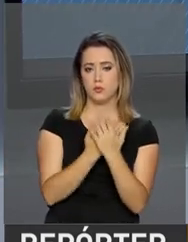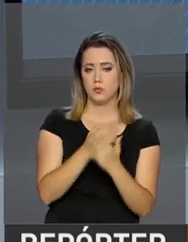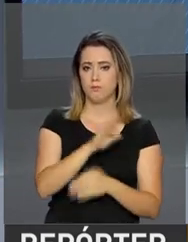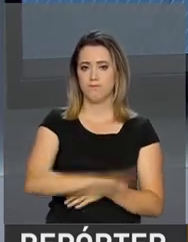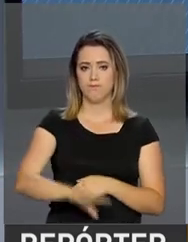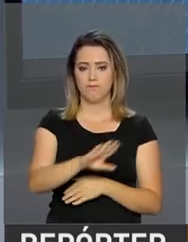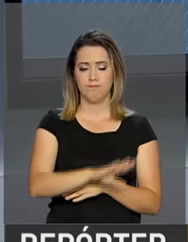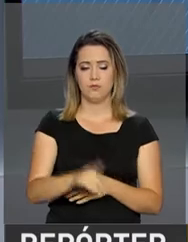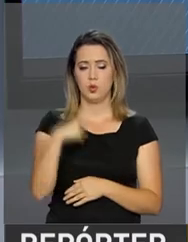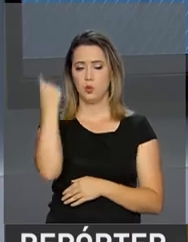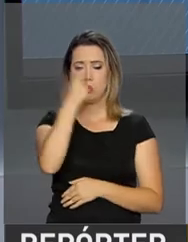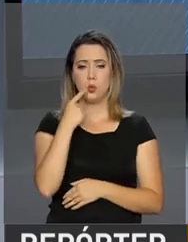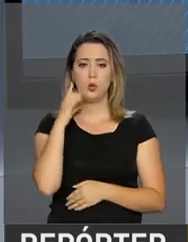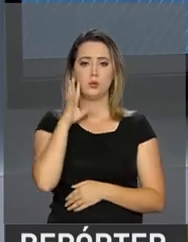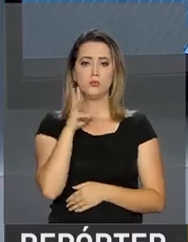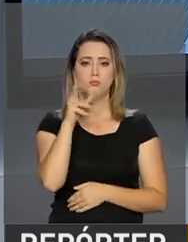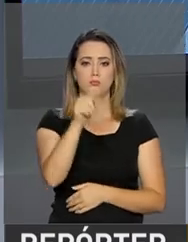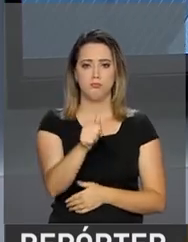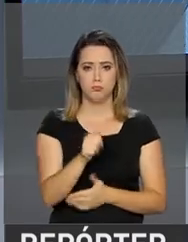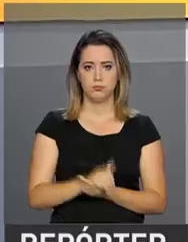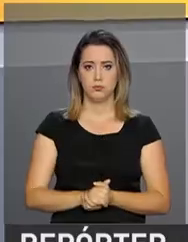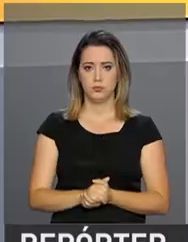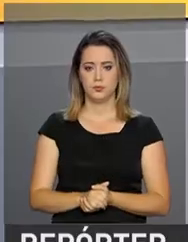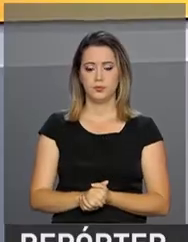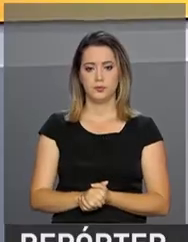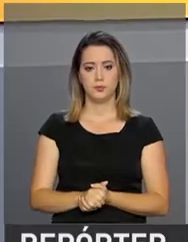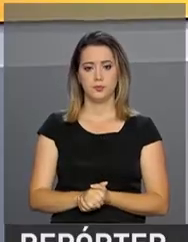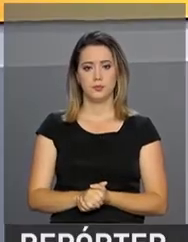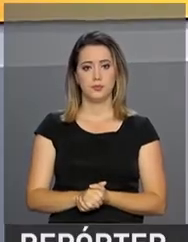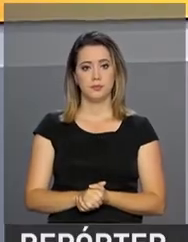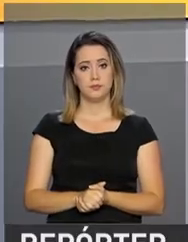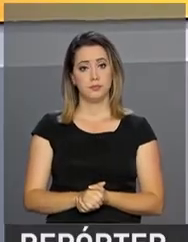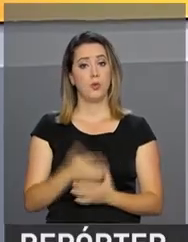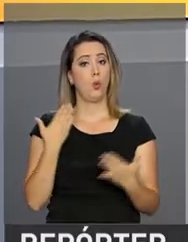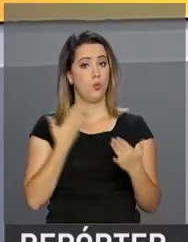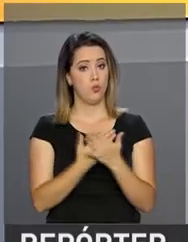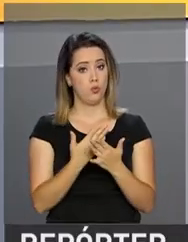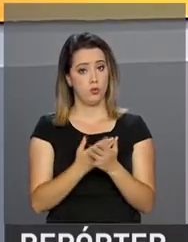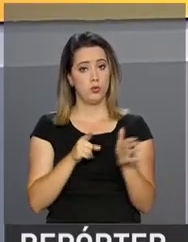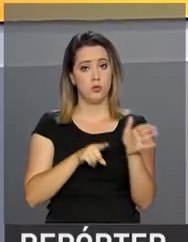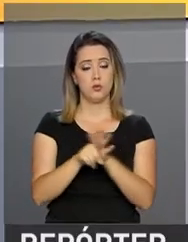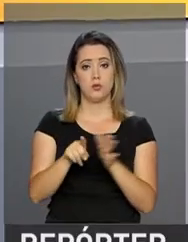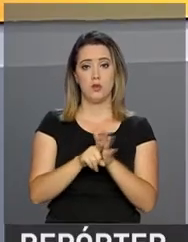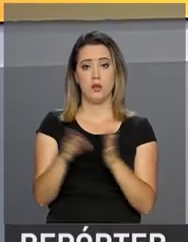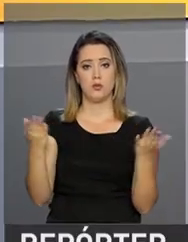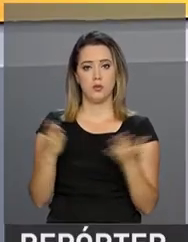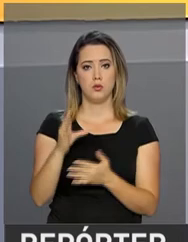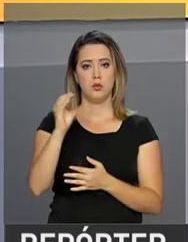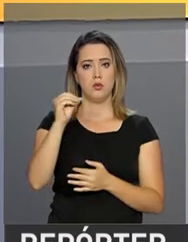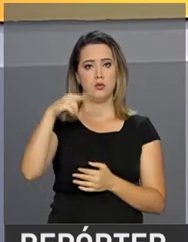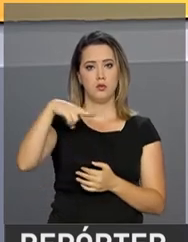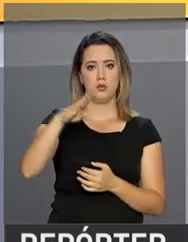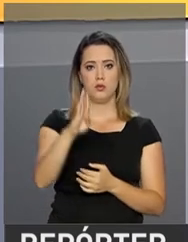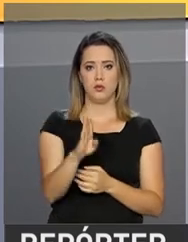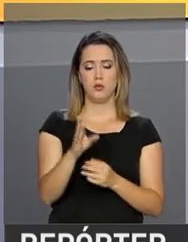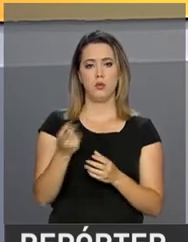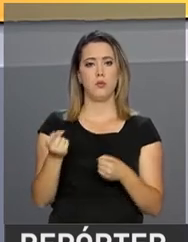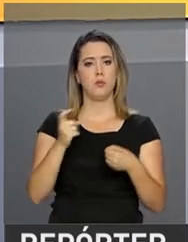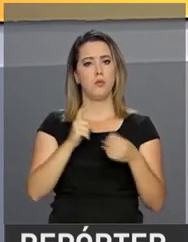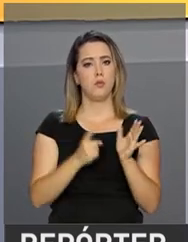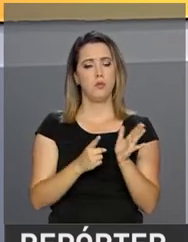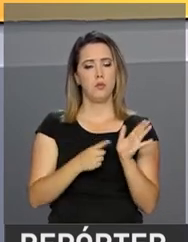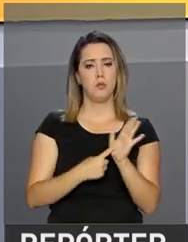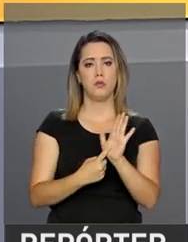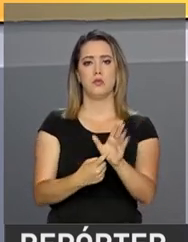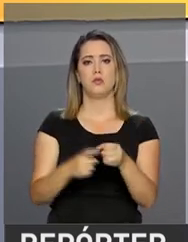pré-escola e creche e integral e um estudo divulgado hoje pela conab aponta recuperação do setor